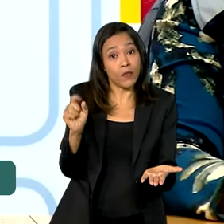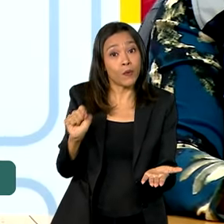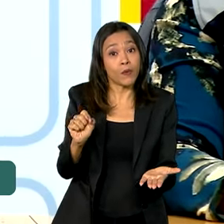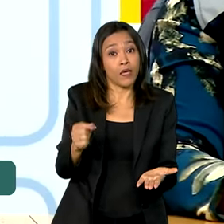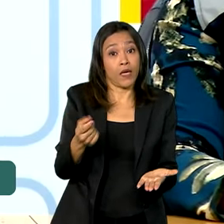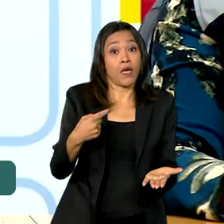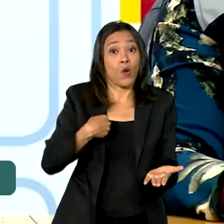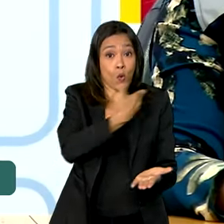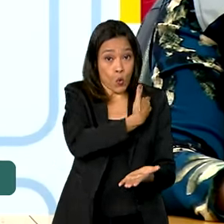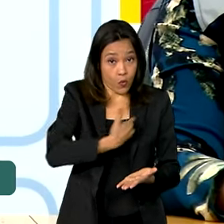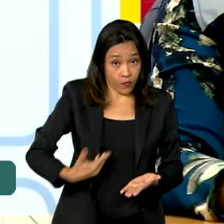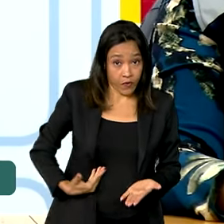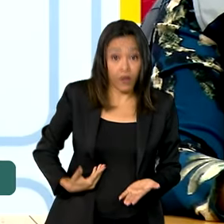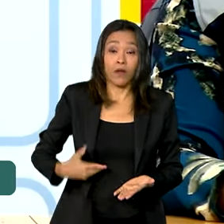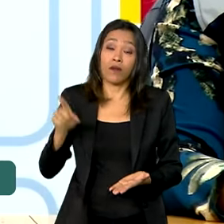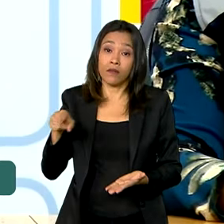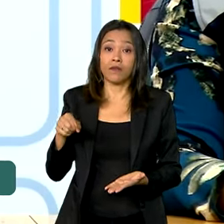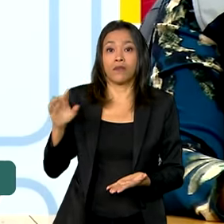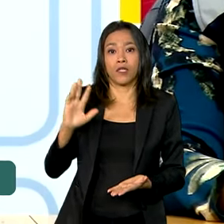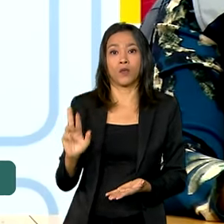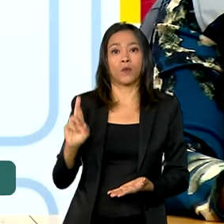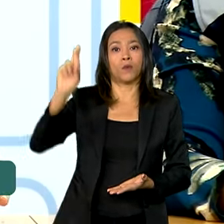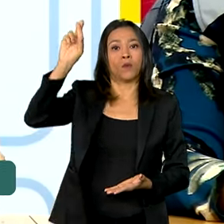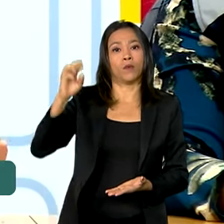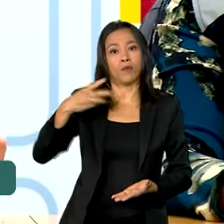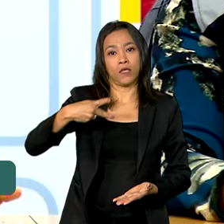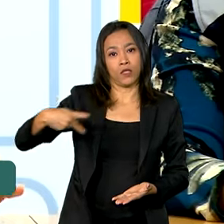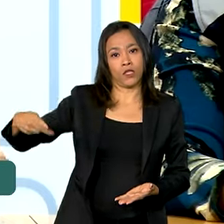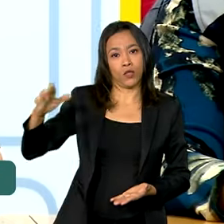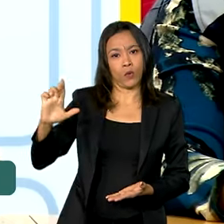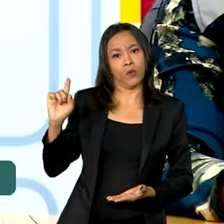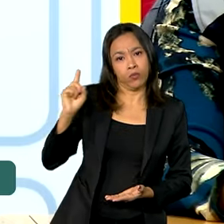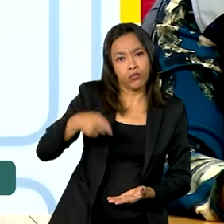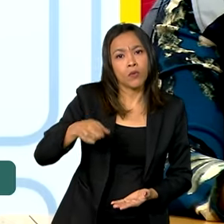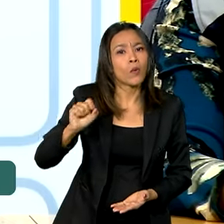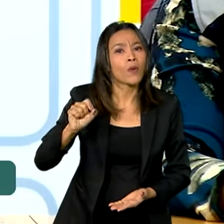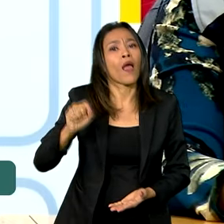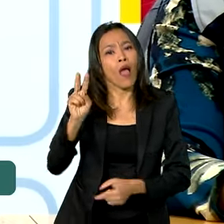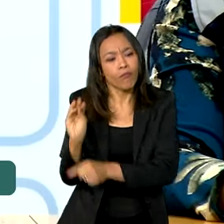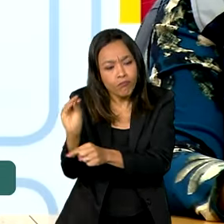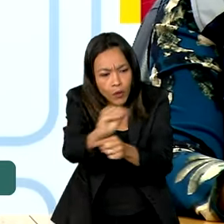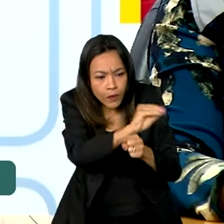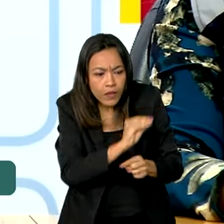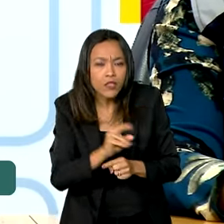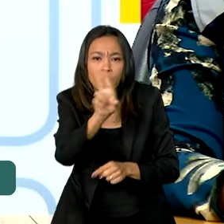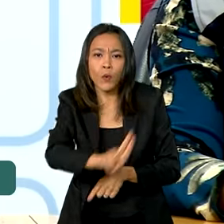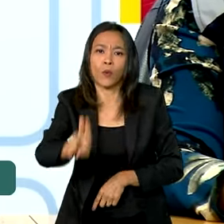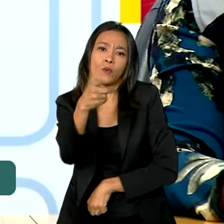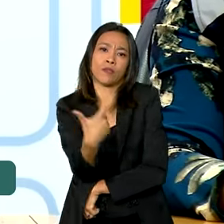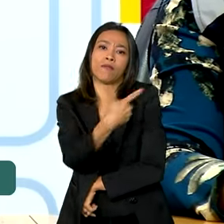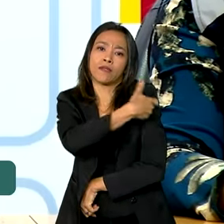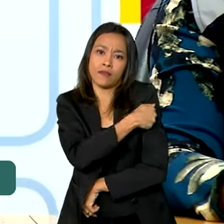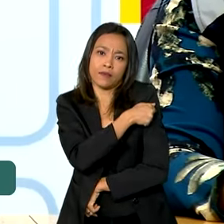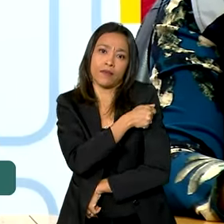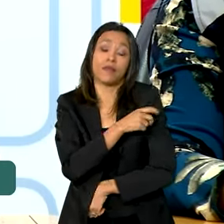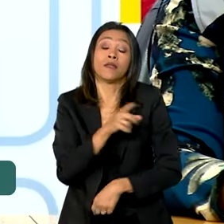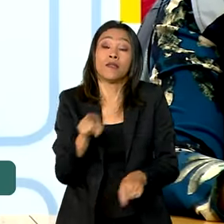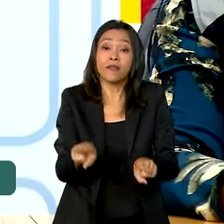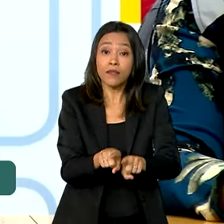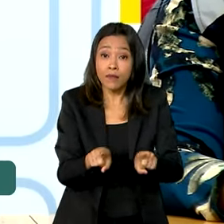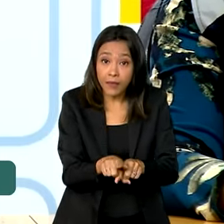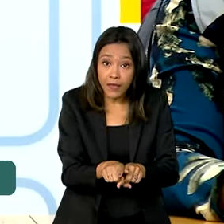do governo liderado pelo presidente Lula, serem protegidas através da vacinação. E, ao mesmo